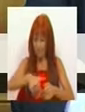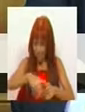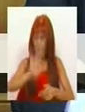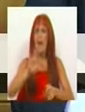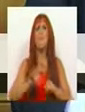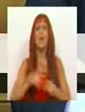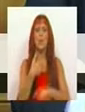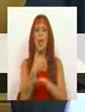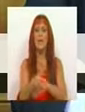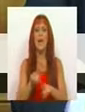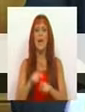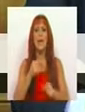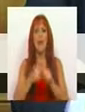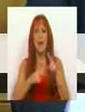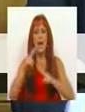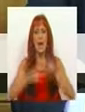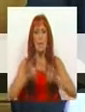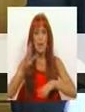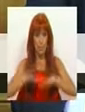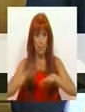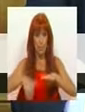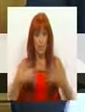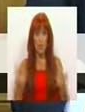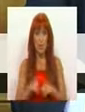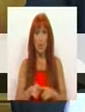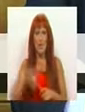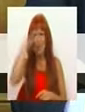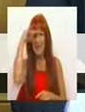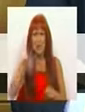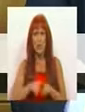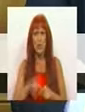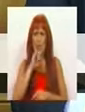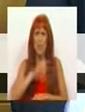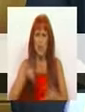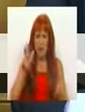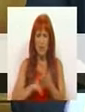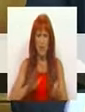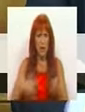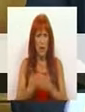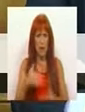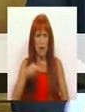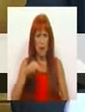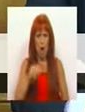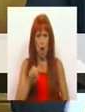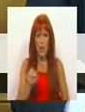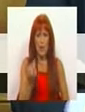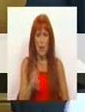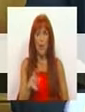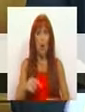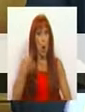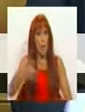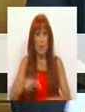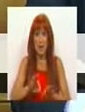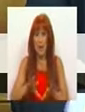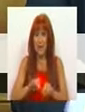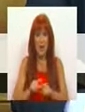mas o atraso nesta empreitada decorre da dificuldade em poder aprovar a candidatura no POCUR, que obrigou a uma